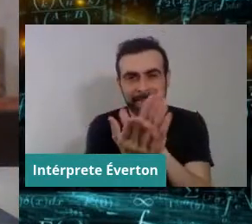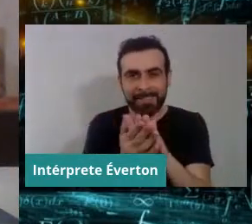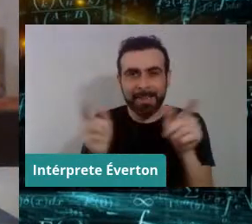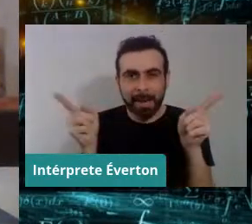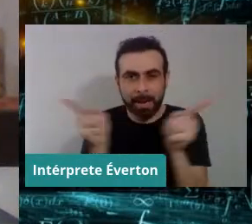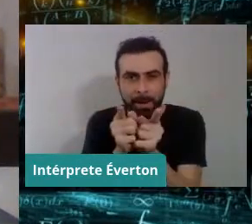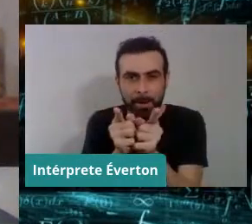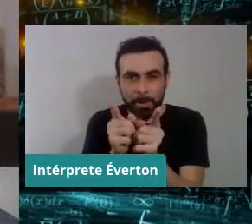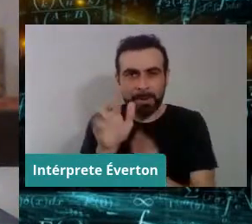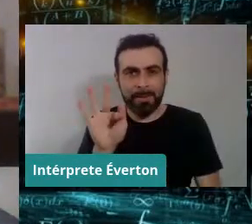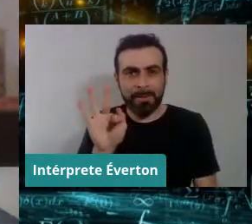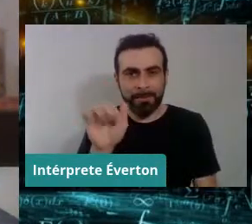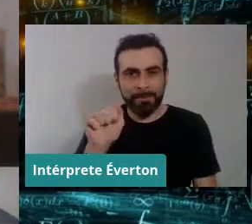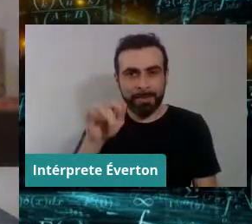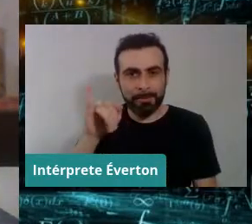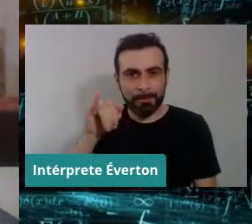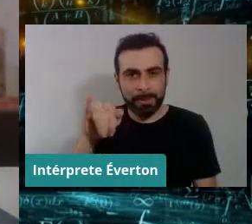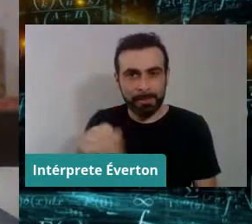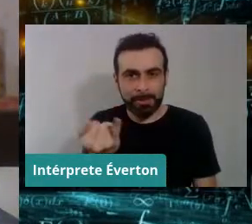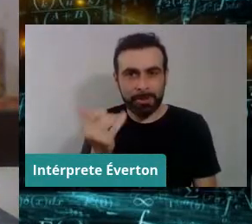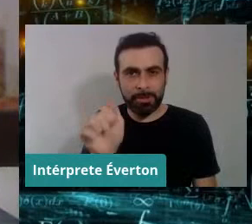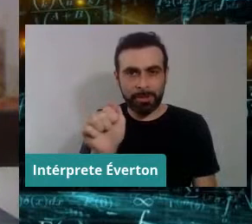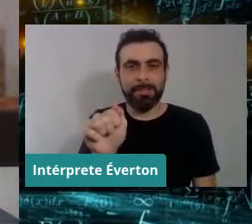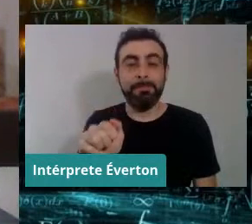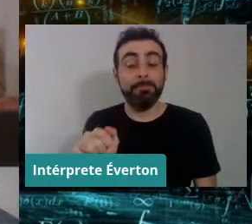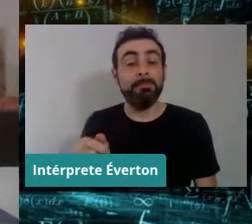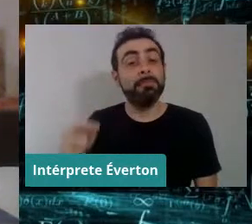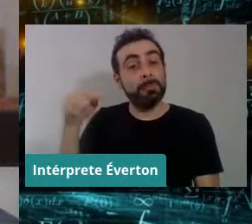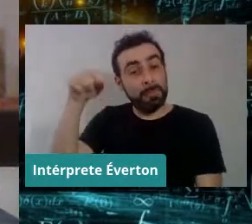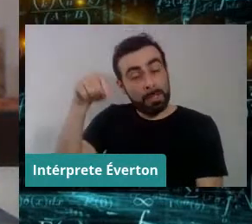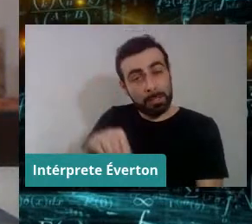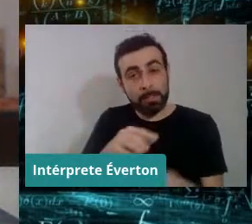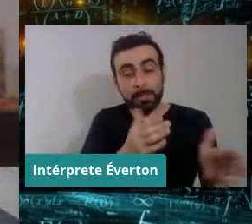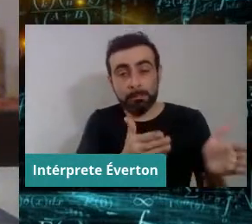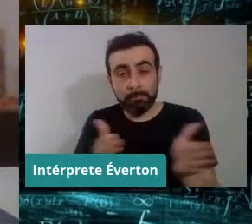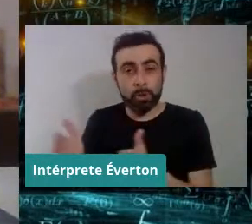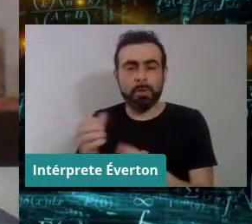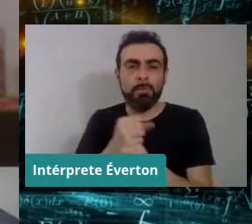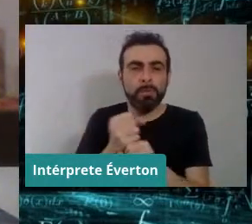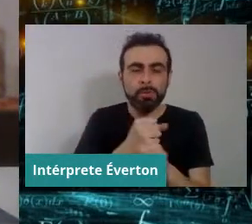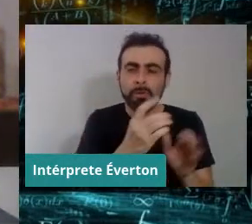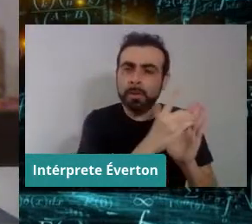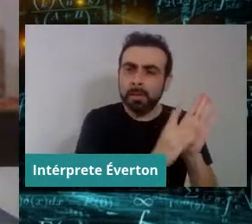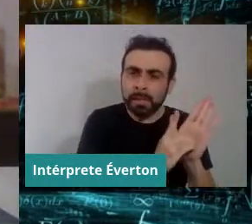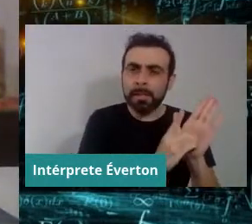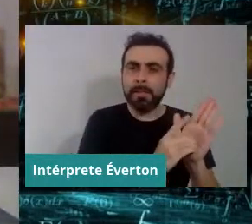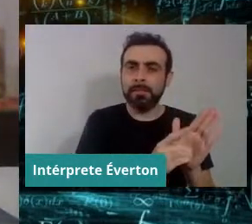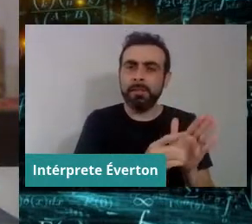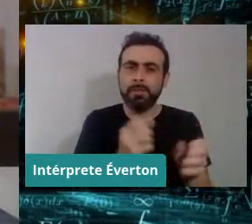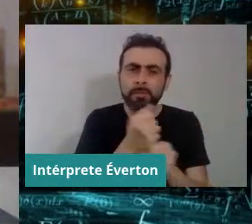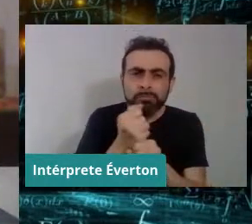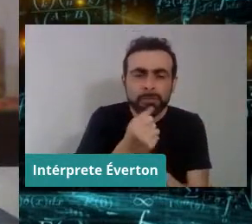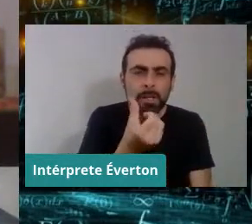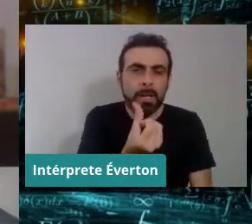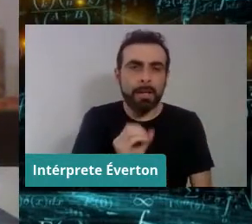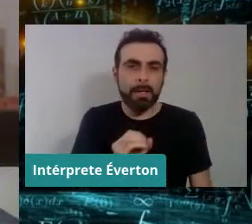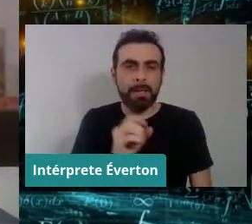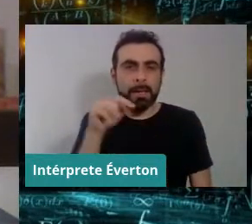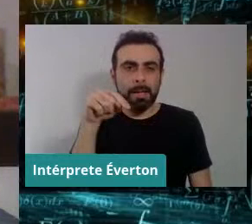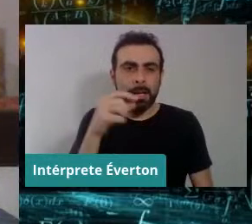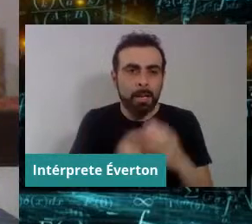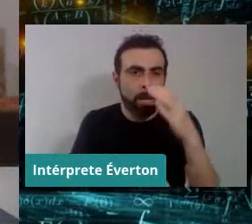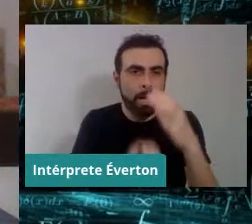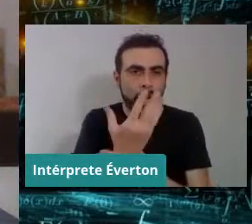Fafija. Já na Fafija teve o seu início na década de 1960 com o funcionamento de sua